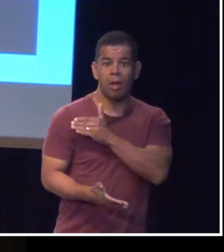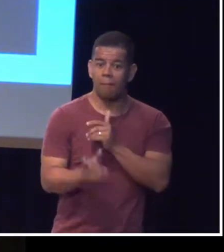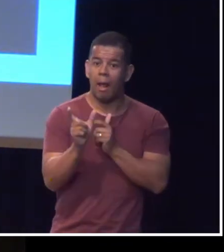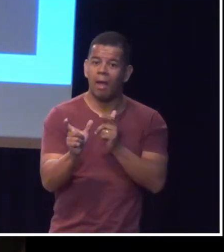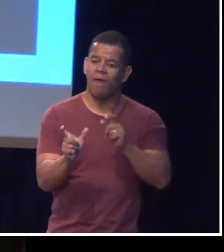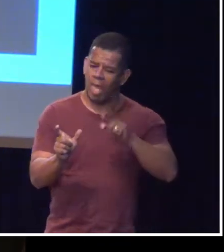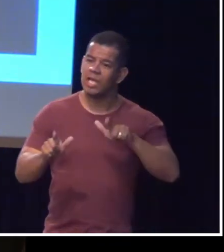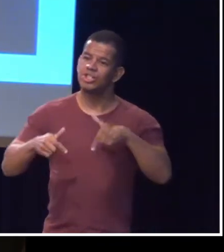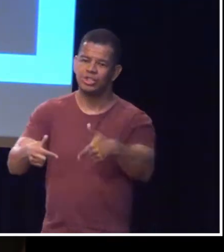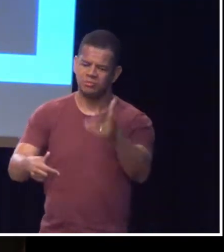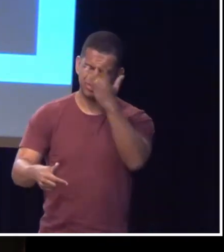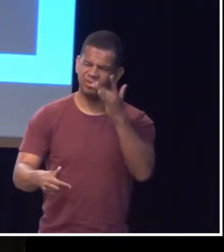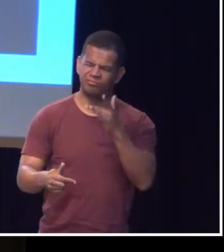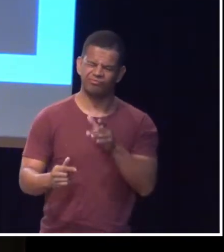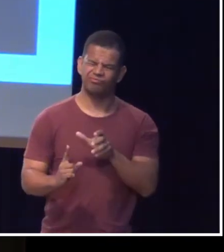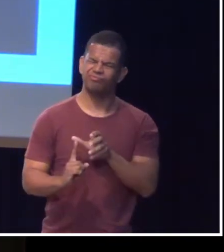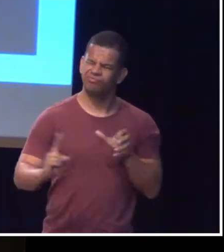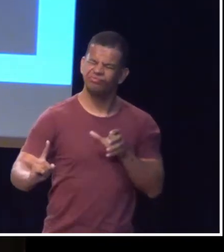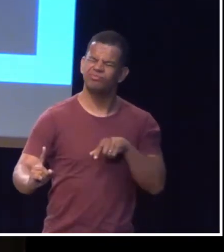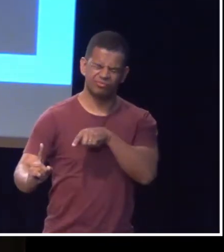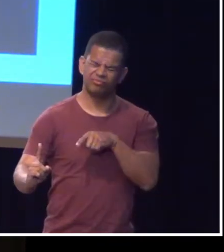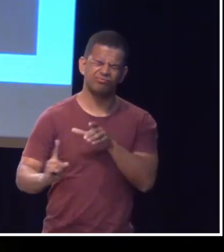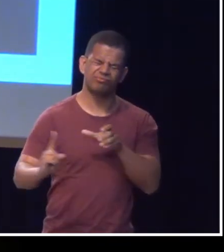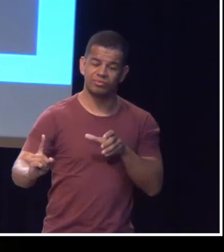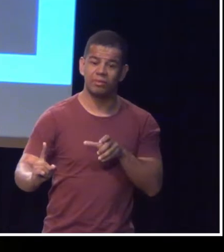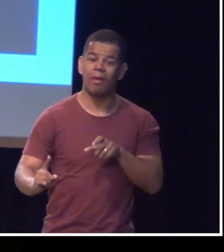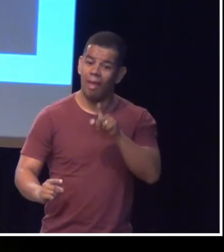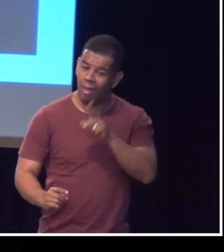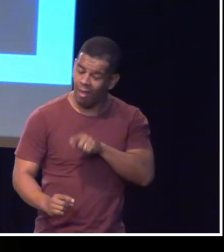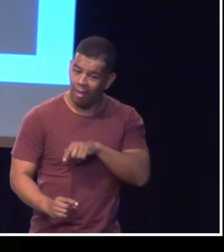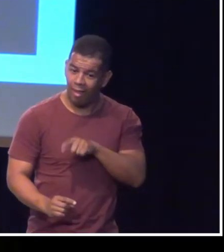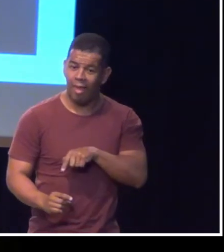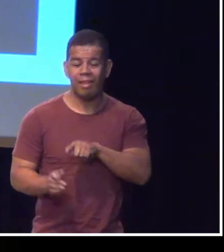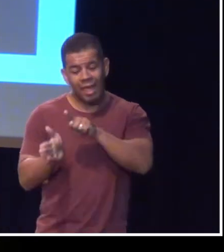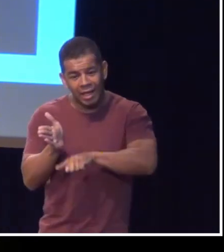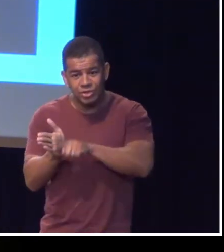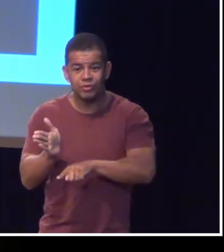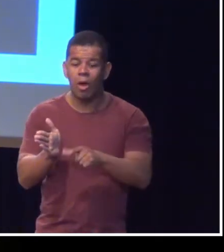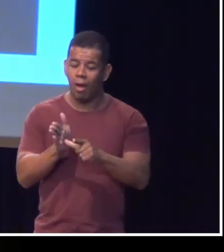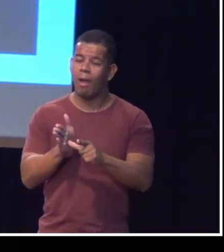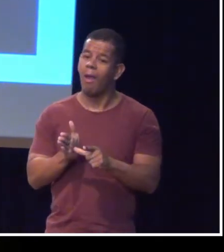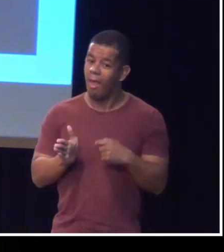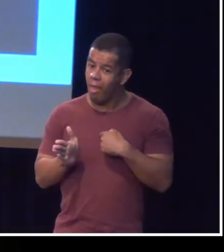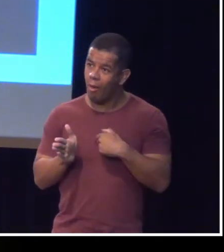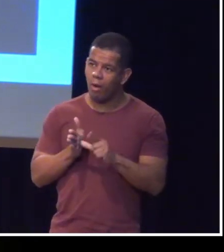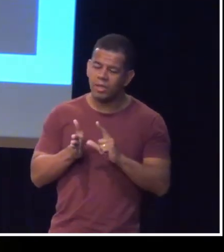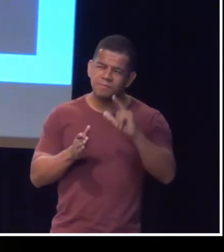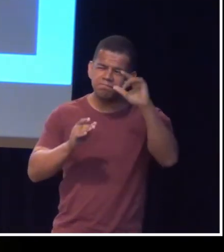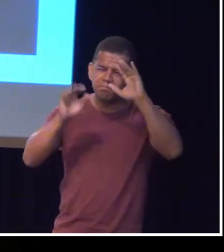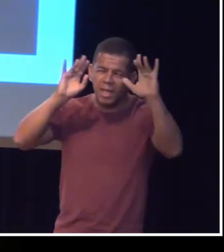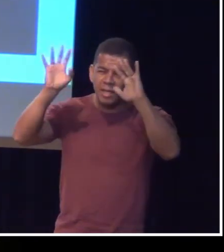com isso. Então, o preconceito é um julgamento negativo. É prévio. Eu estou pensando que aquela pessoa pode ou não